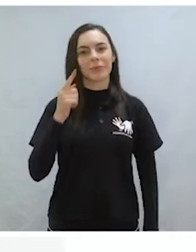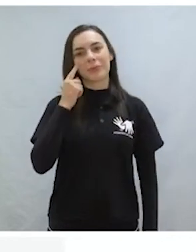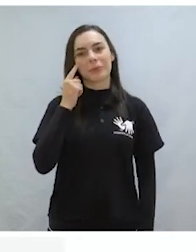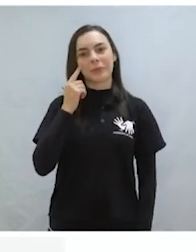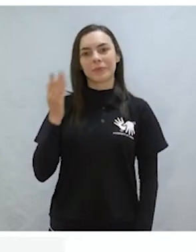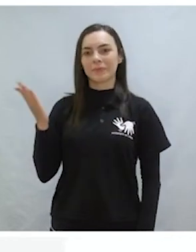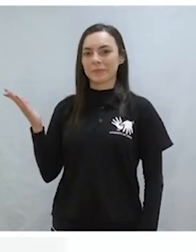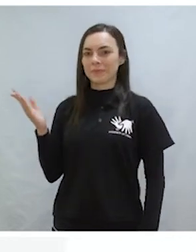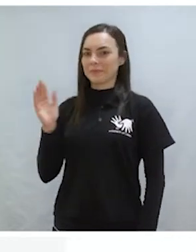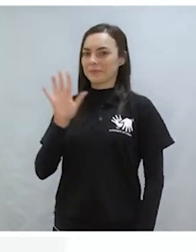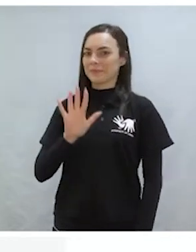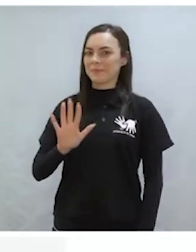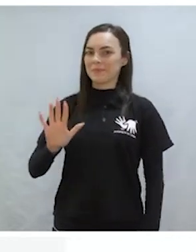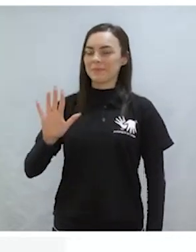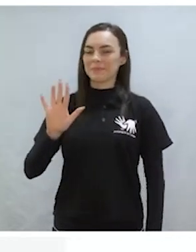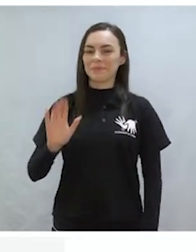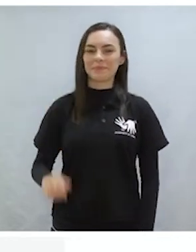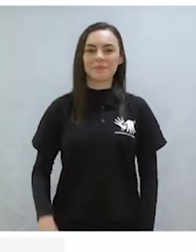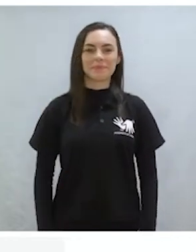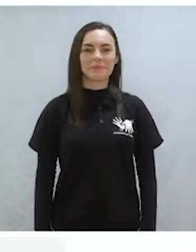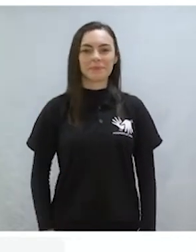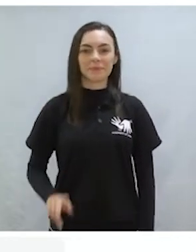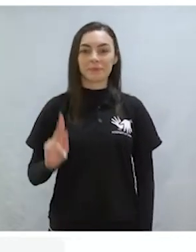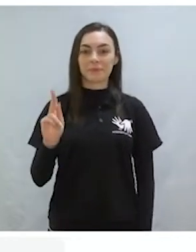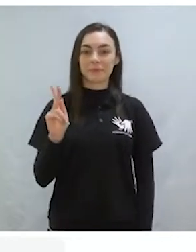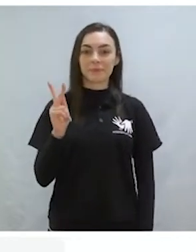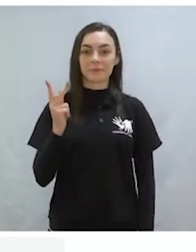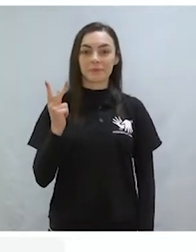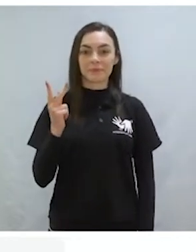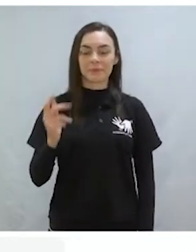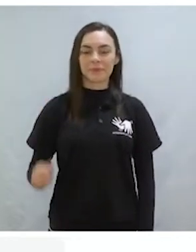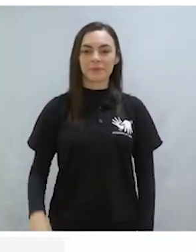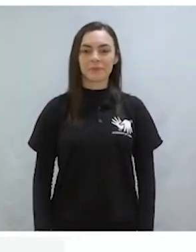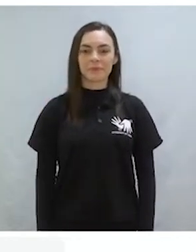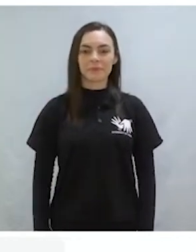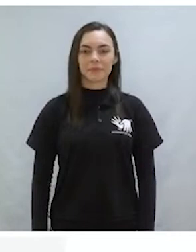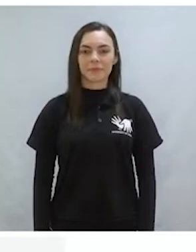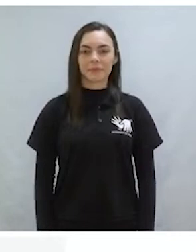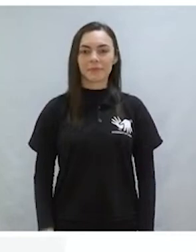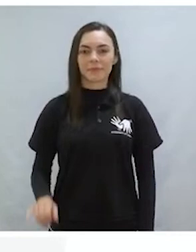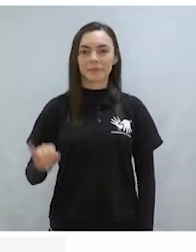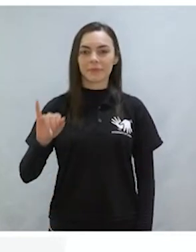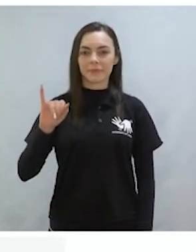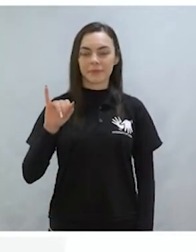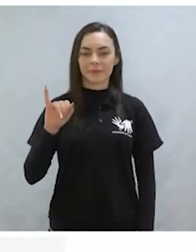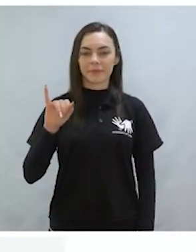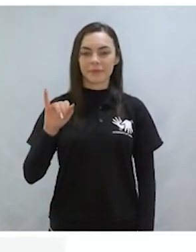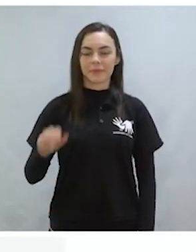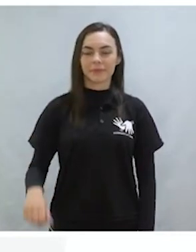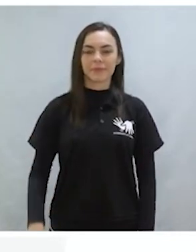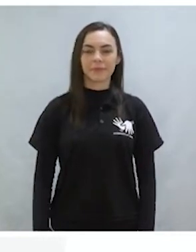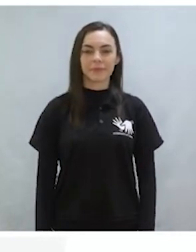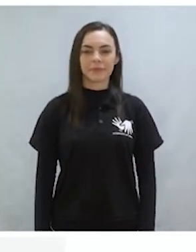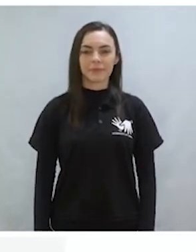gato. Olha o gato aí, apareceu. O H, o